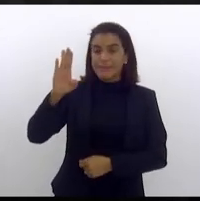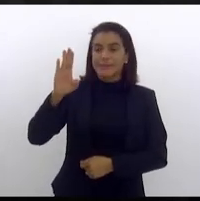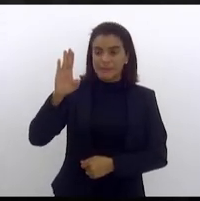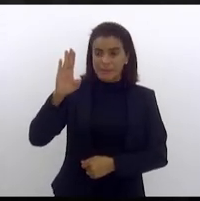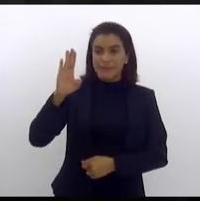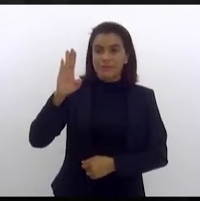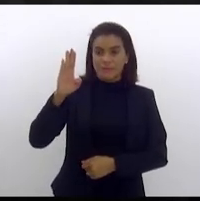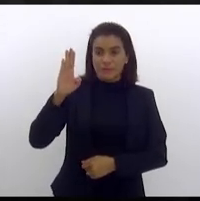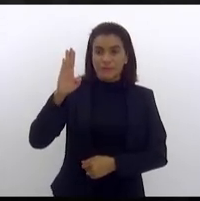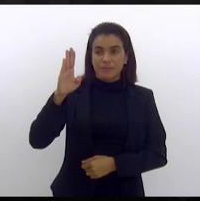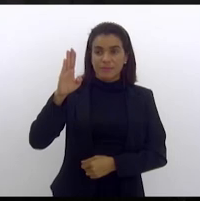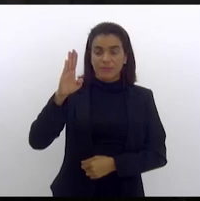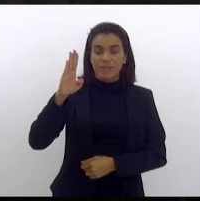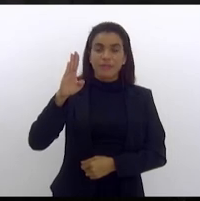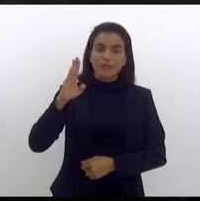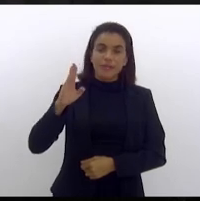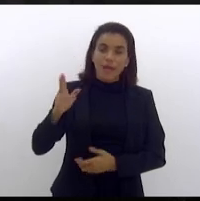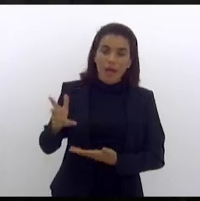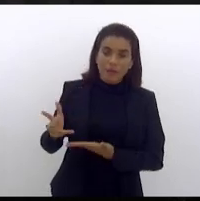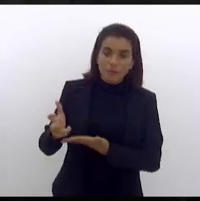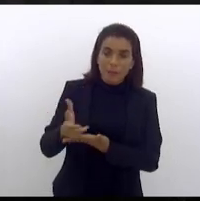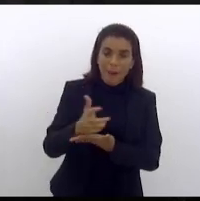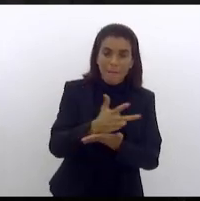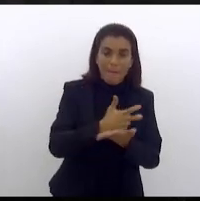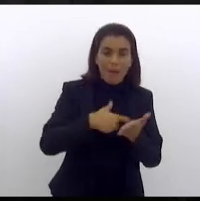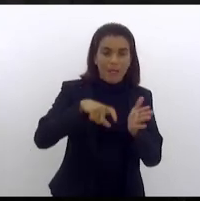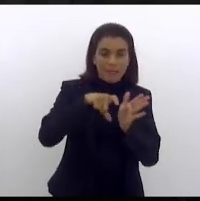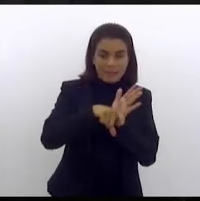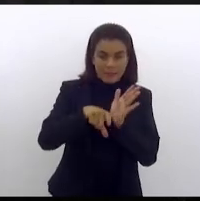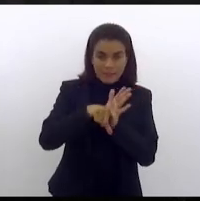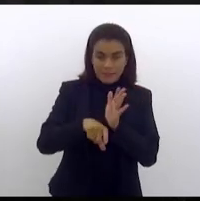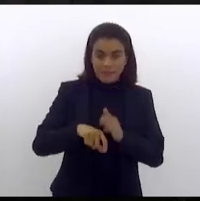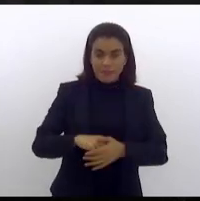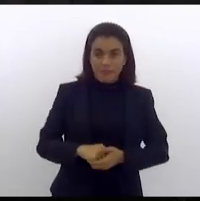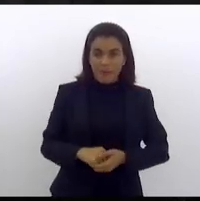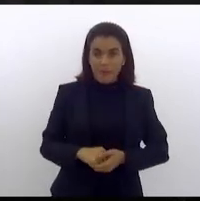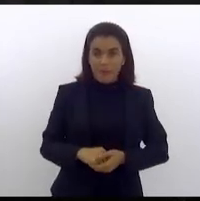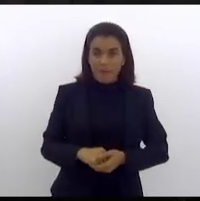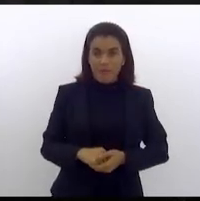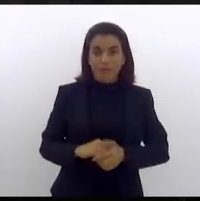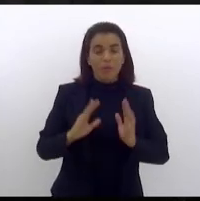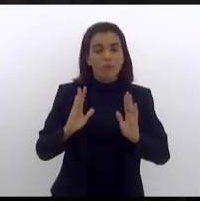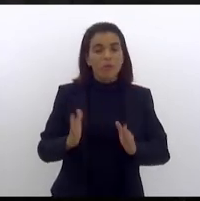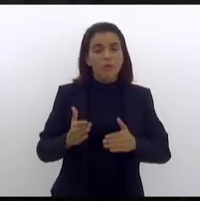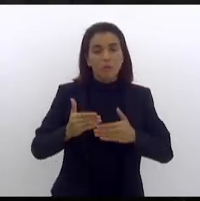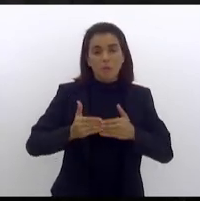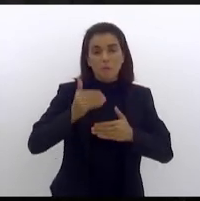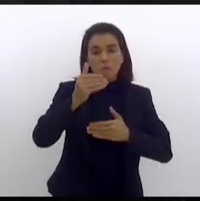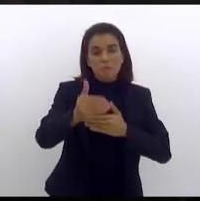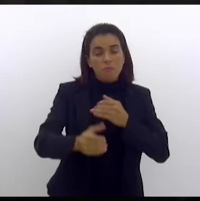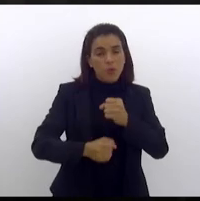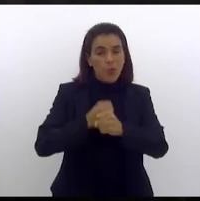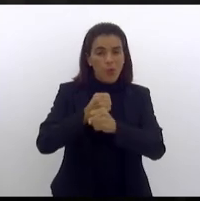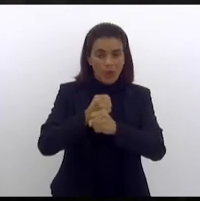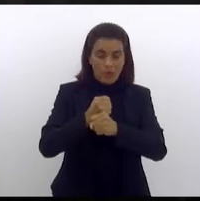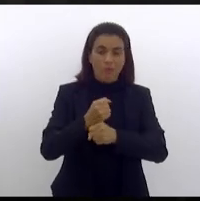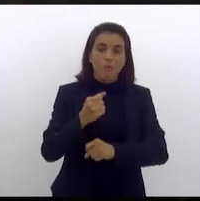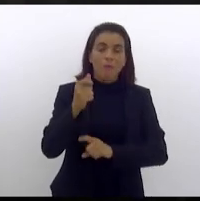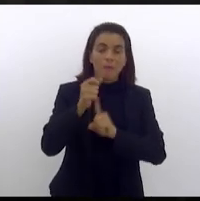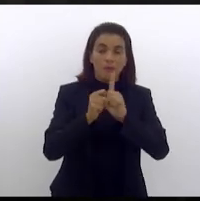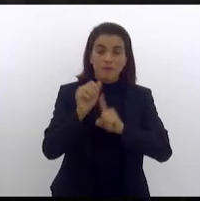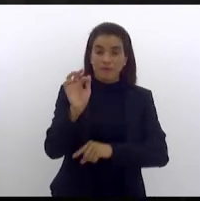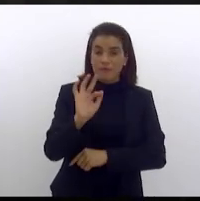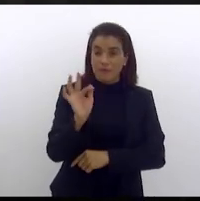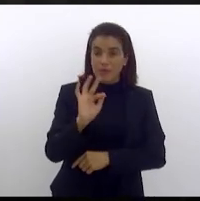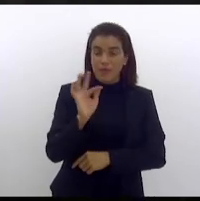Principalmente as receitas tributárias porque já em Fevereiro eu